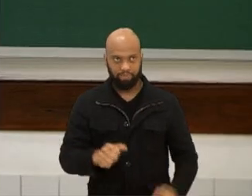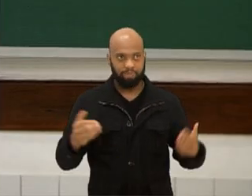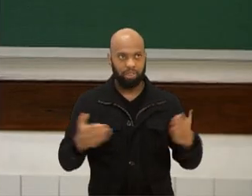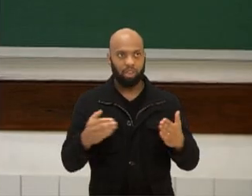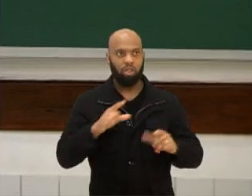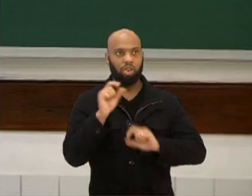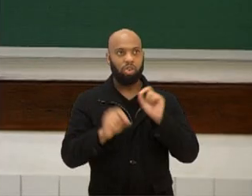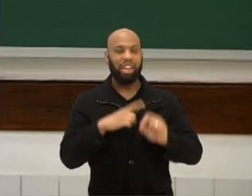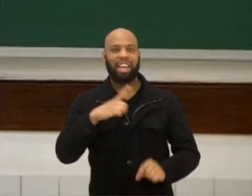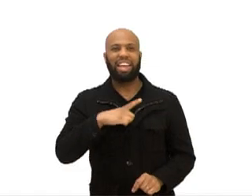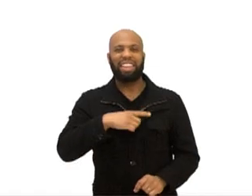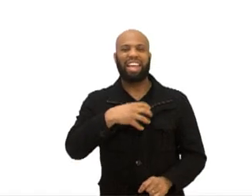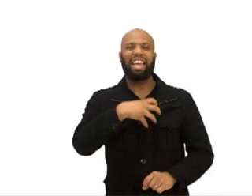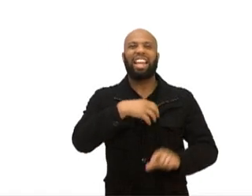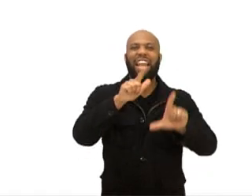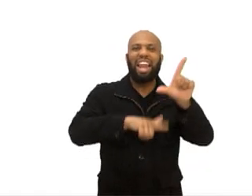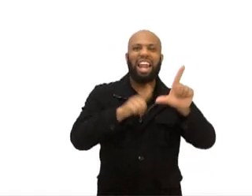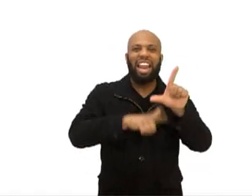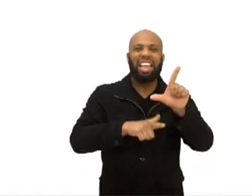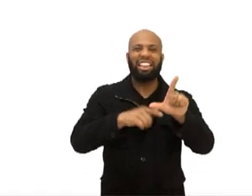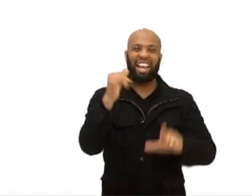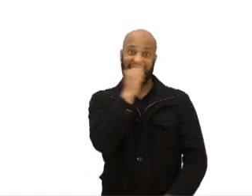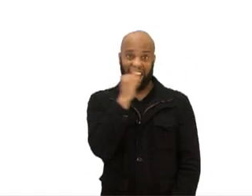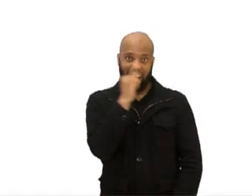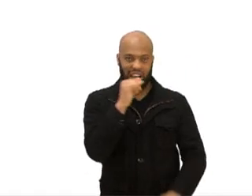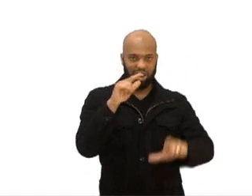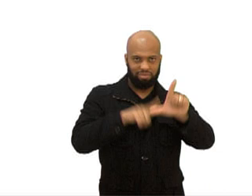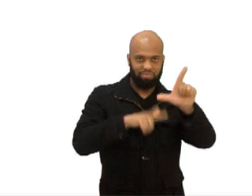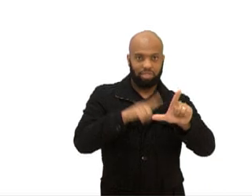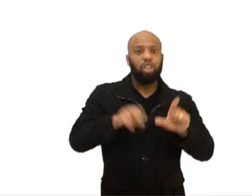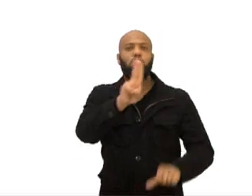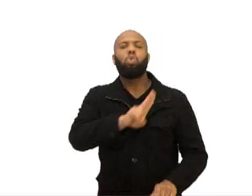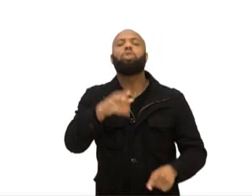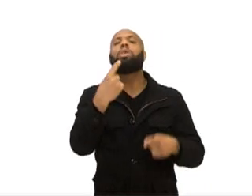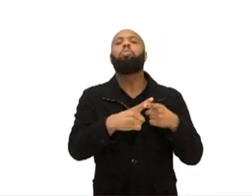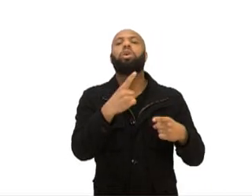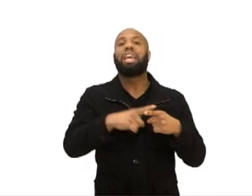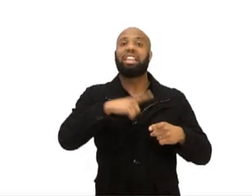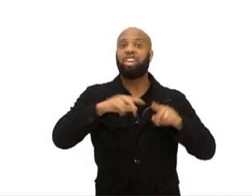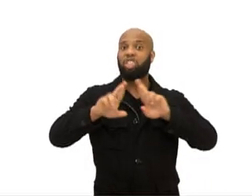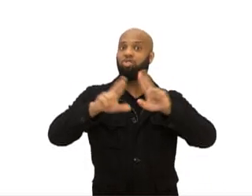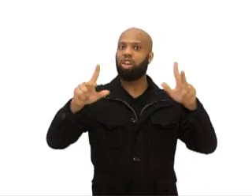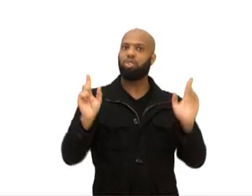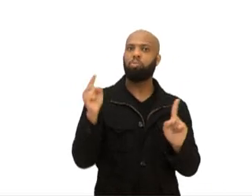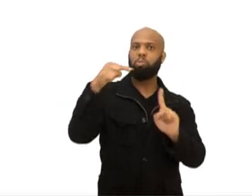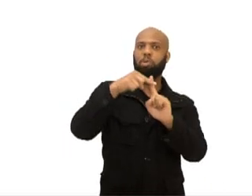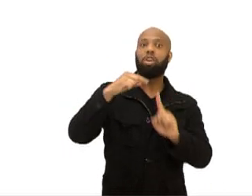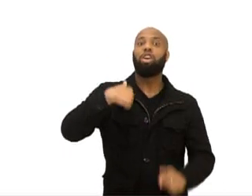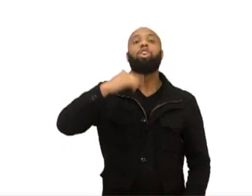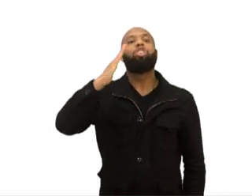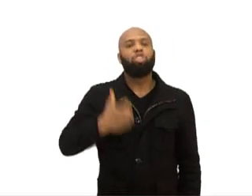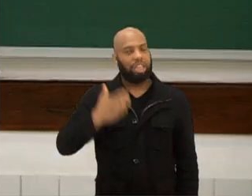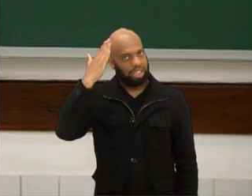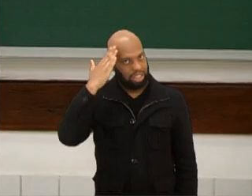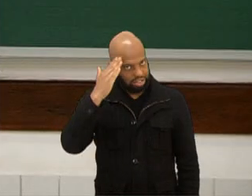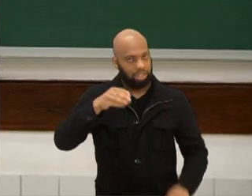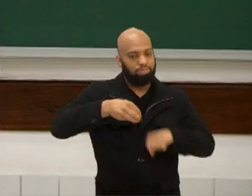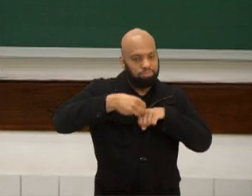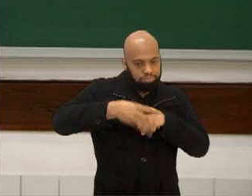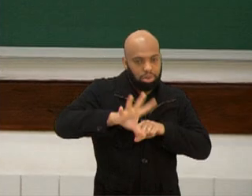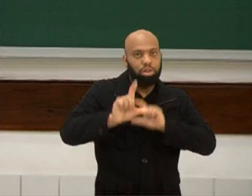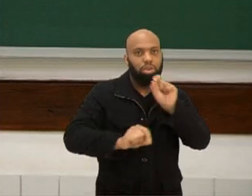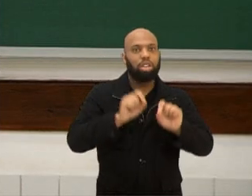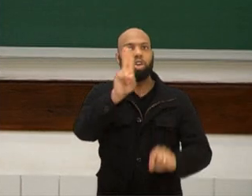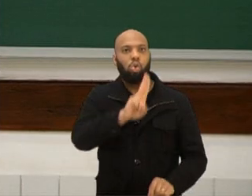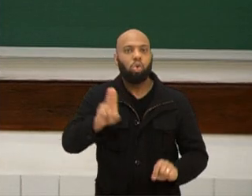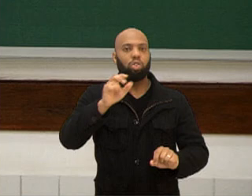O itálico, né, o itálico, esse estilo de letra, foi utilizado para diferentes fins. Então, eu já estou dizendo para vocês que